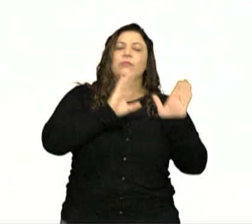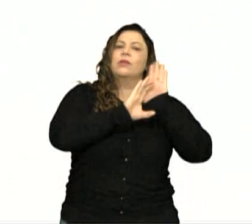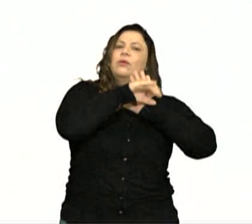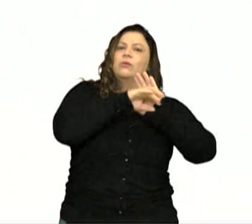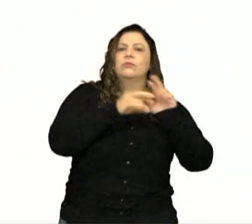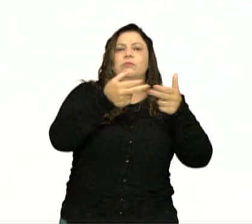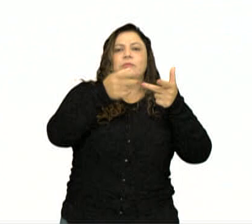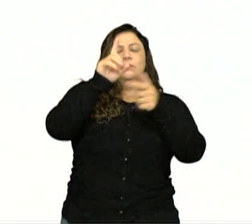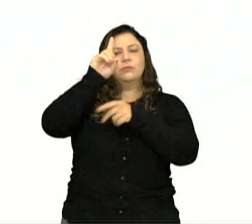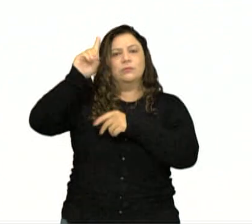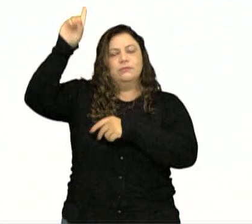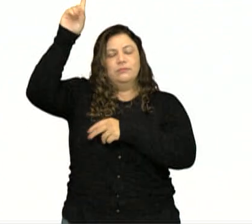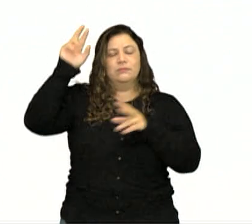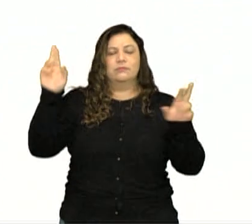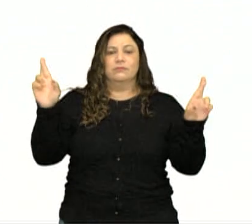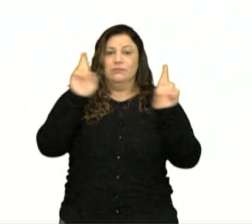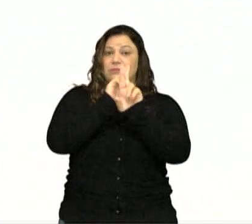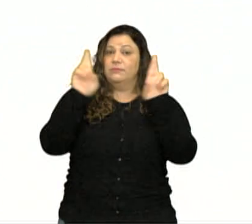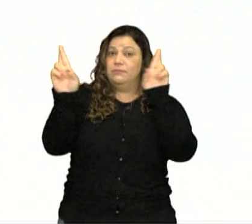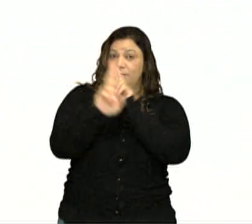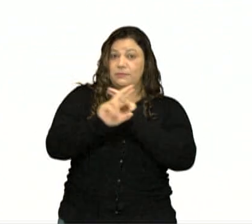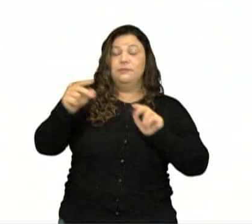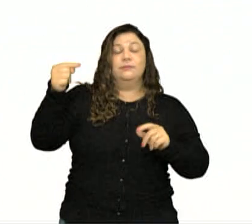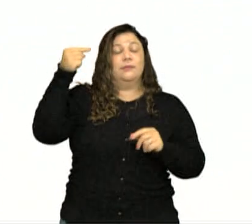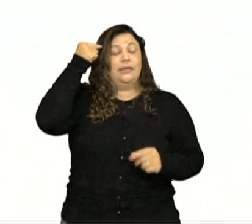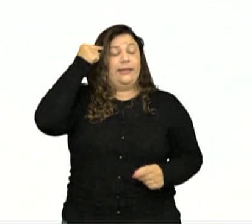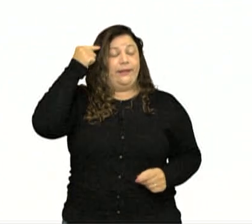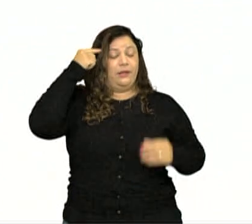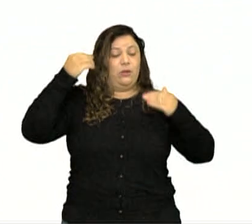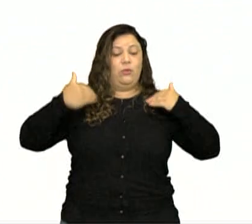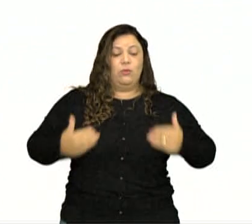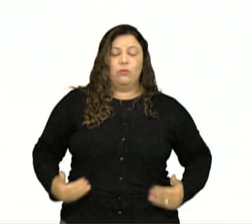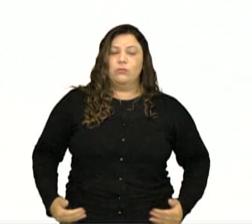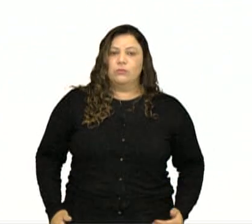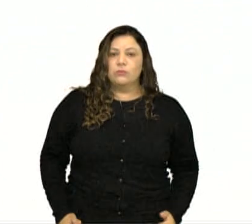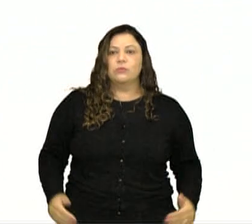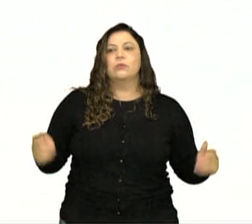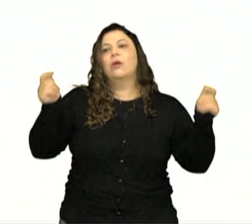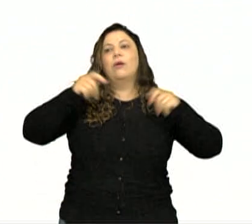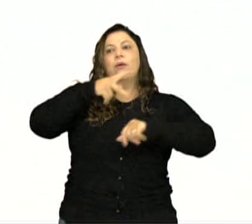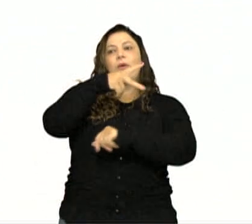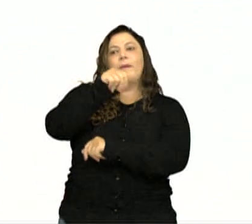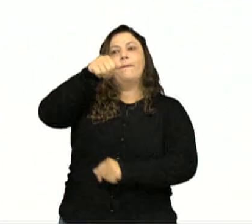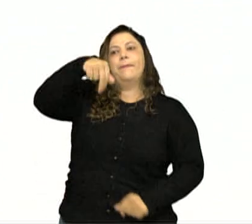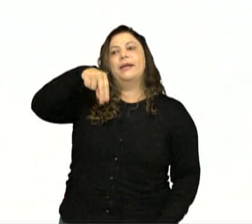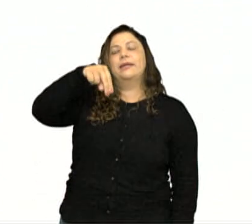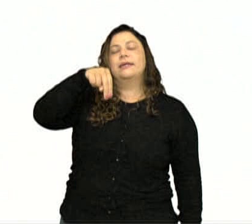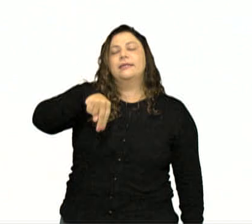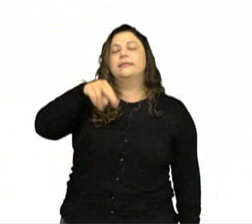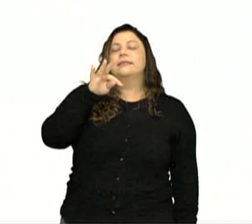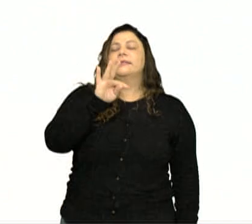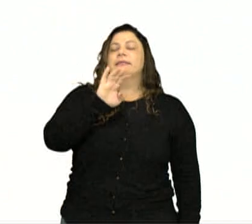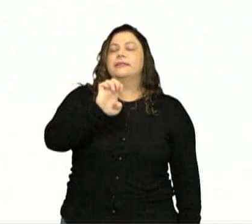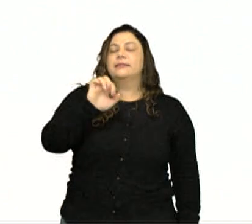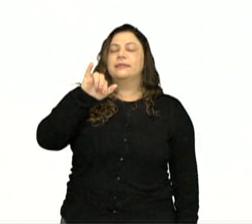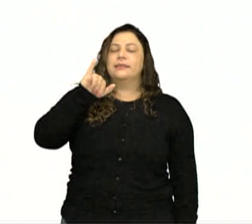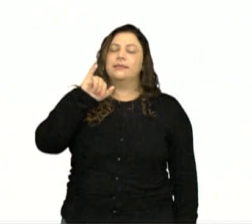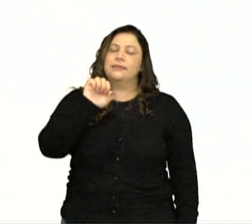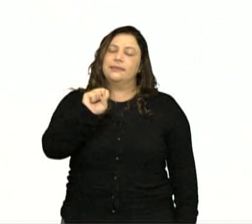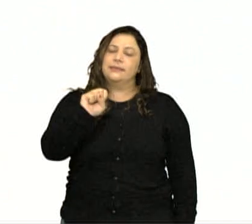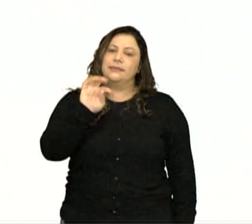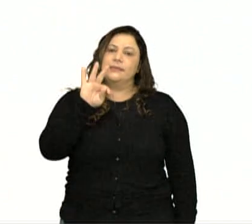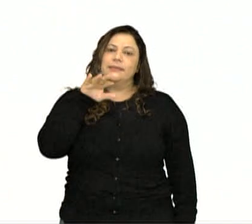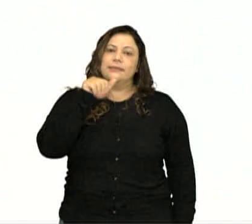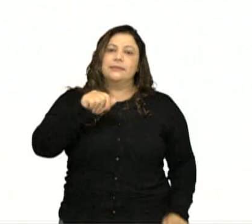sua filosofia, de maneira que foi considerado um panteísta. Tudo é Deus. Aliás, Deus para